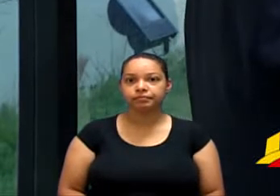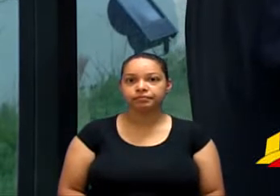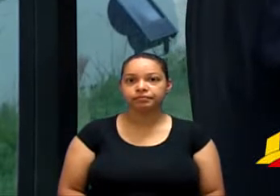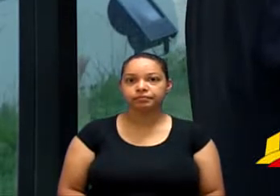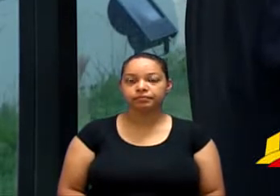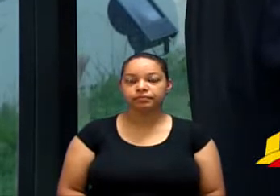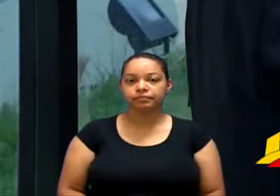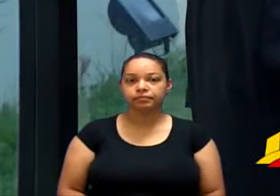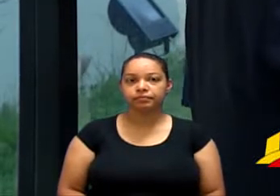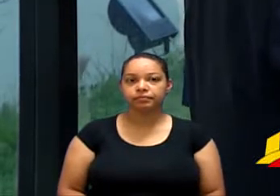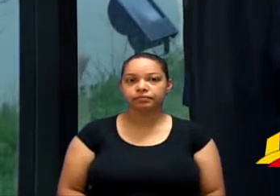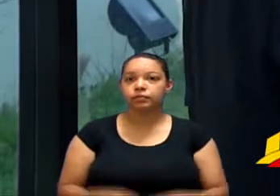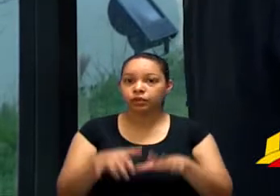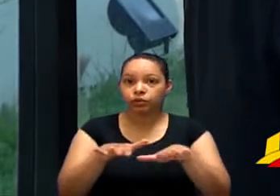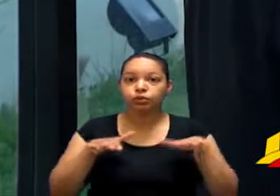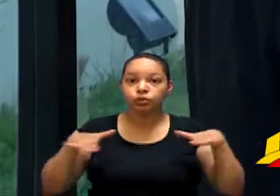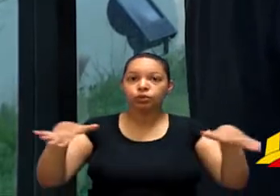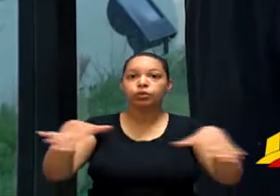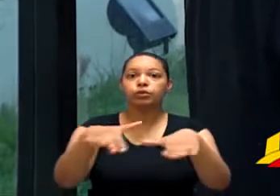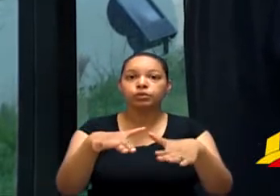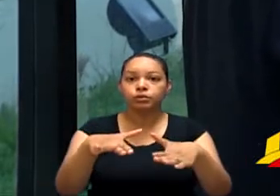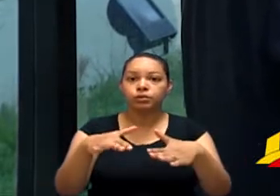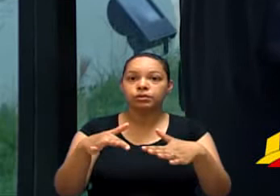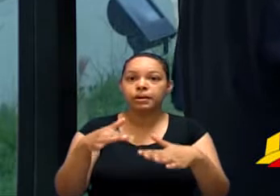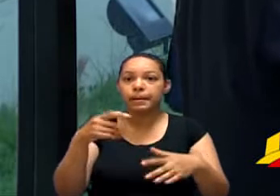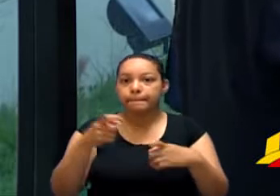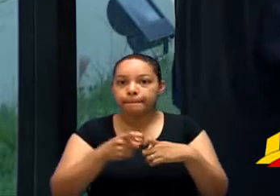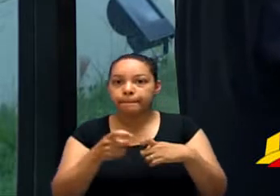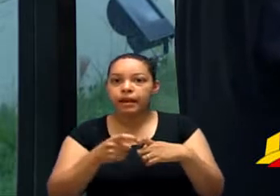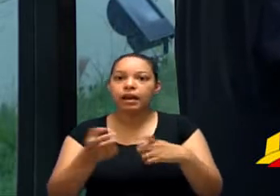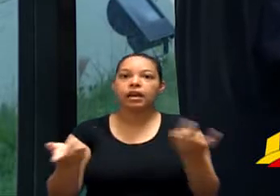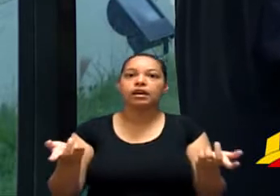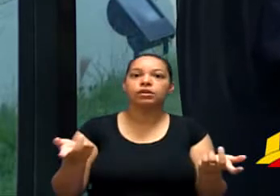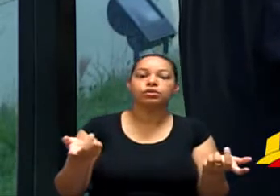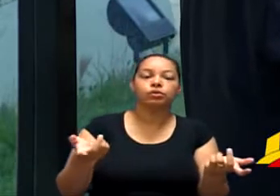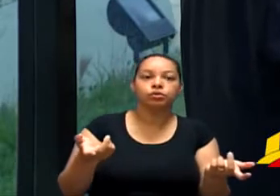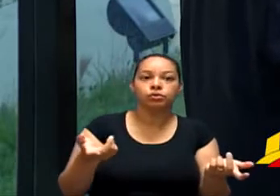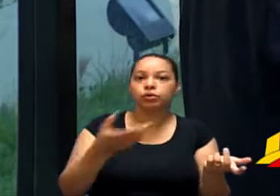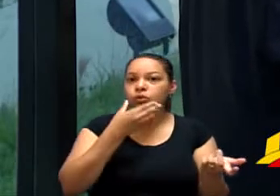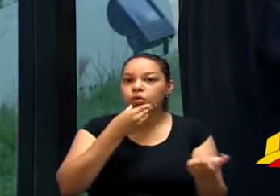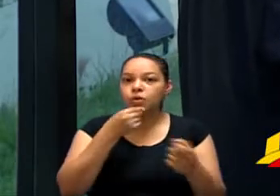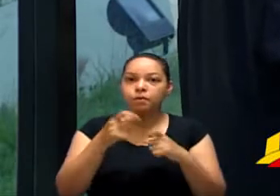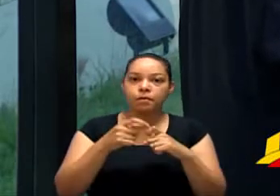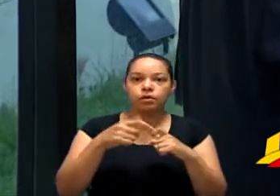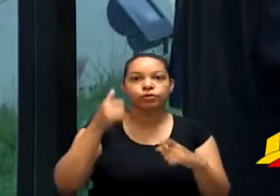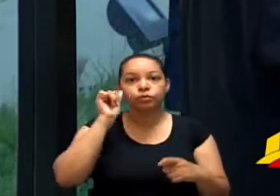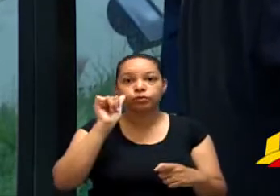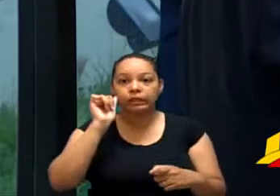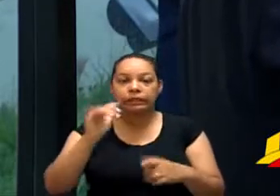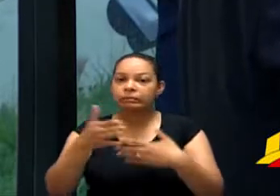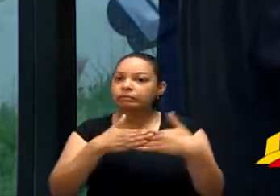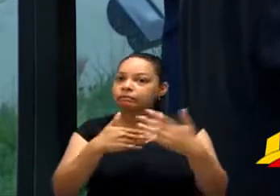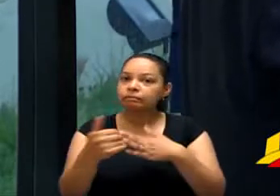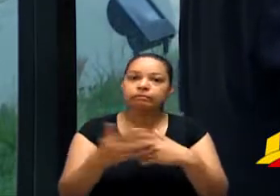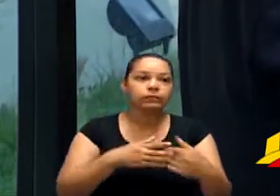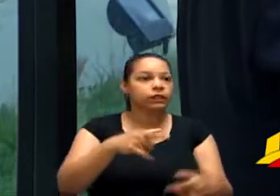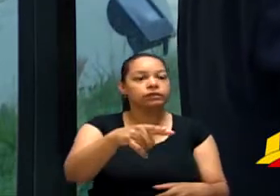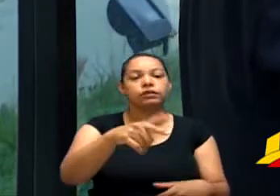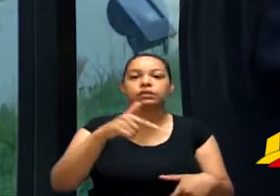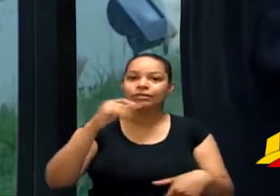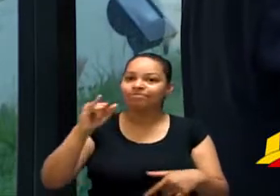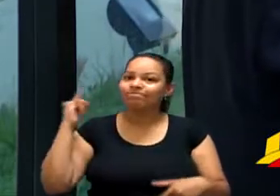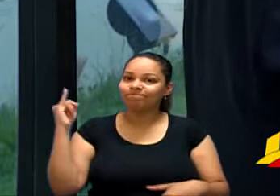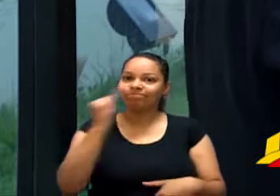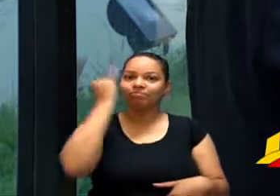que todos os médicos e médicas posso ter a consciência da importância que é dessa profissão